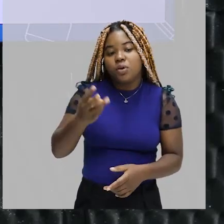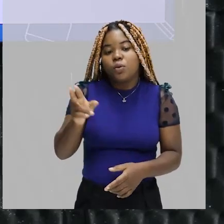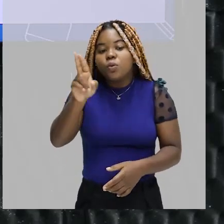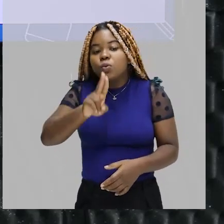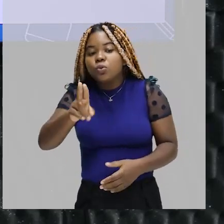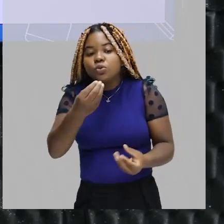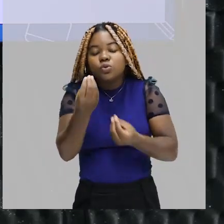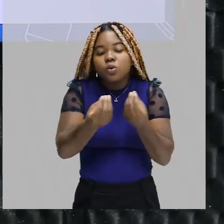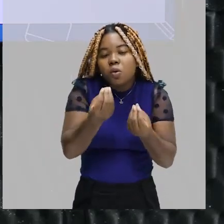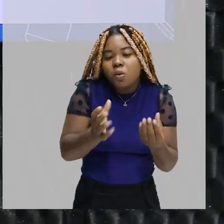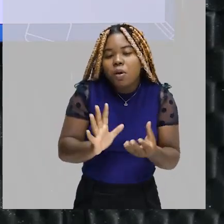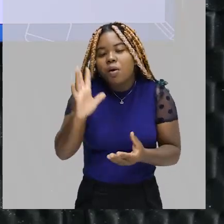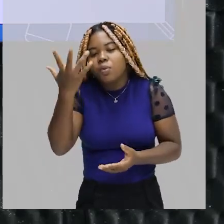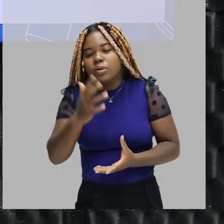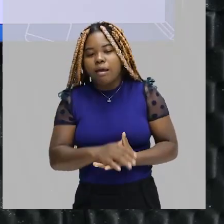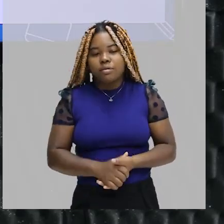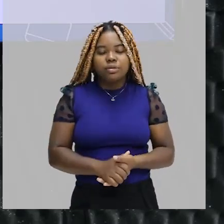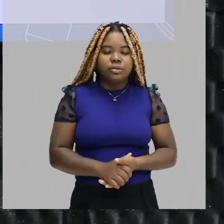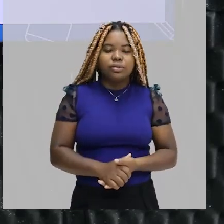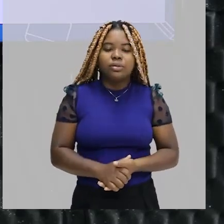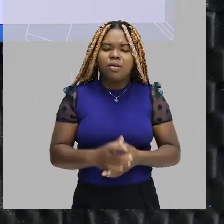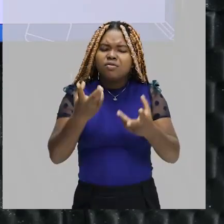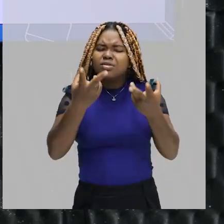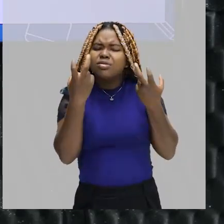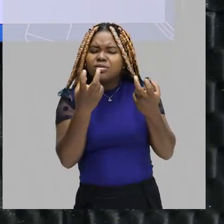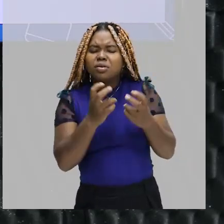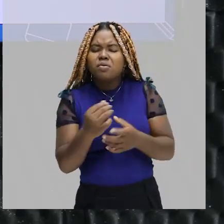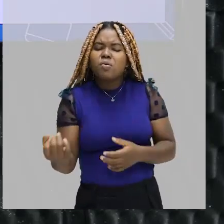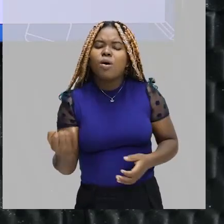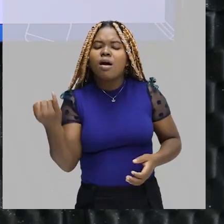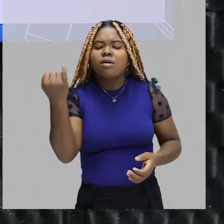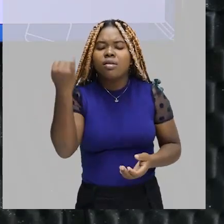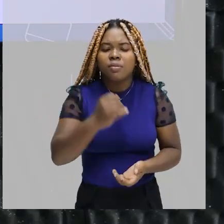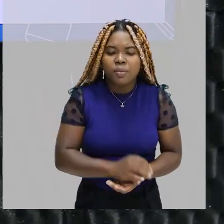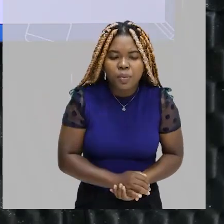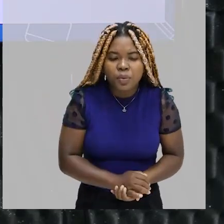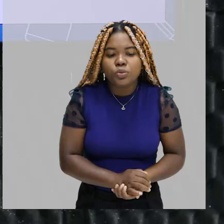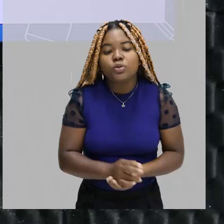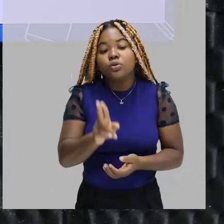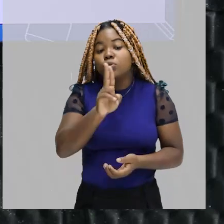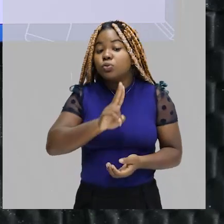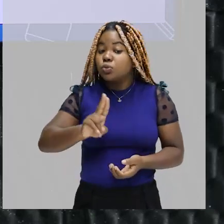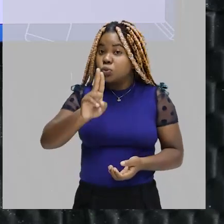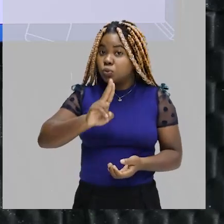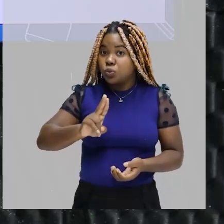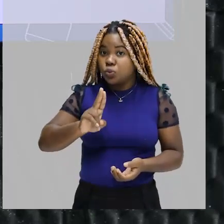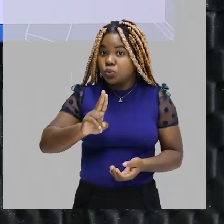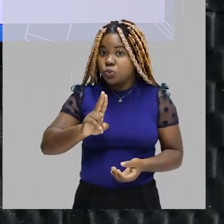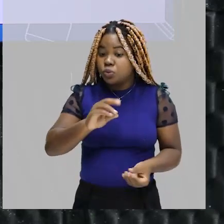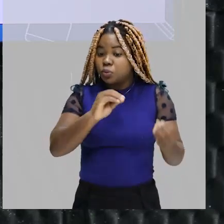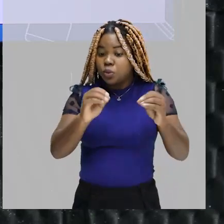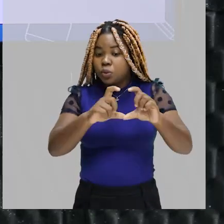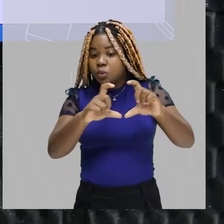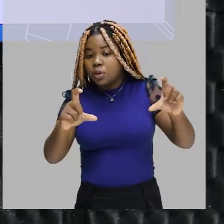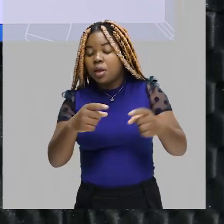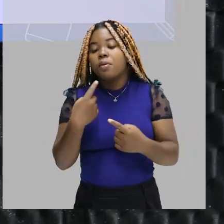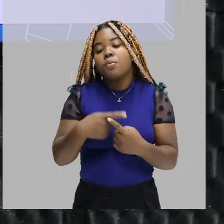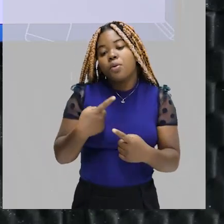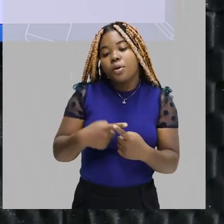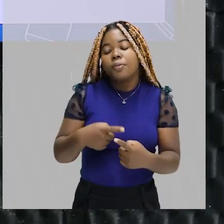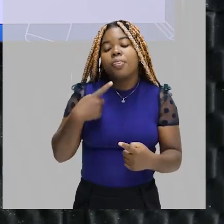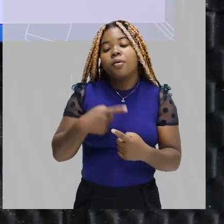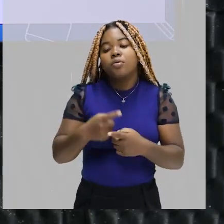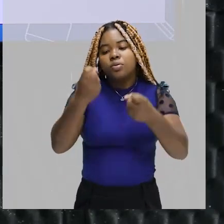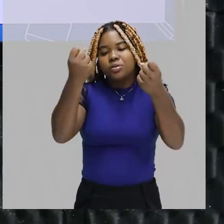do presente simples. E aí vocês vão perceber o quanto é importante a gente falar de uso. Porque quando se fala em tempo